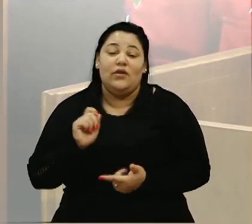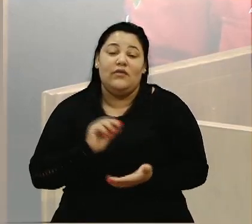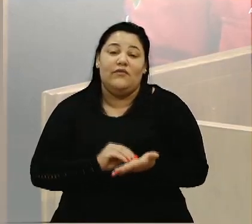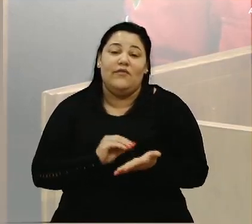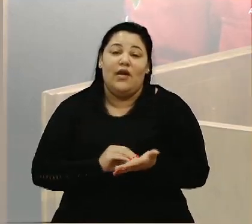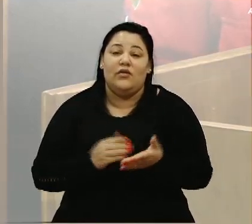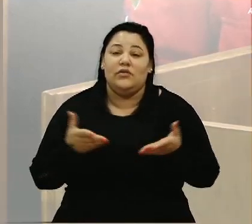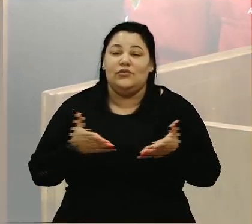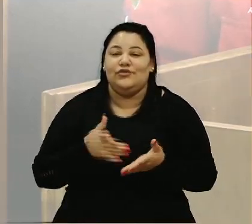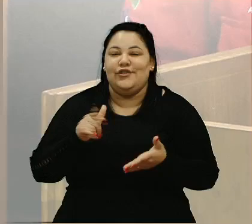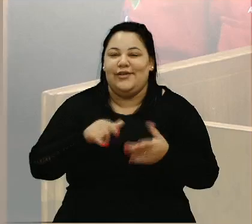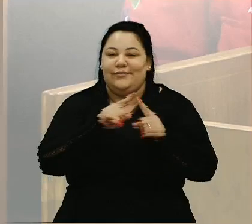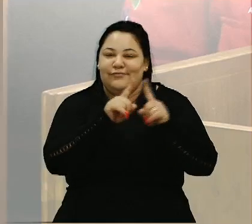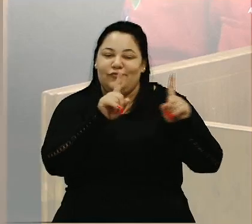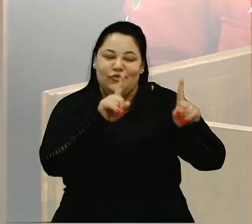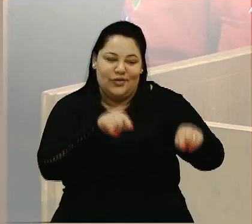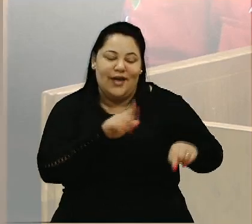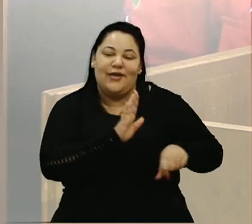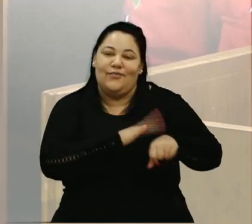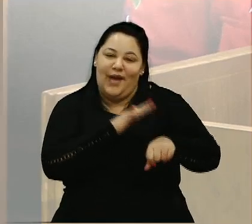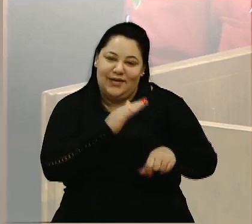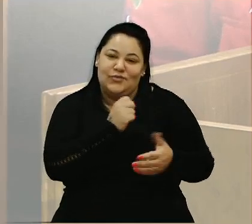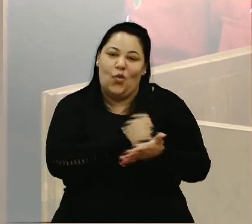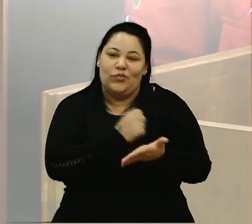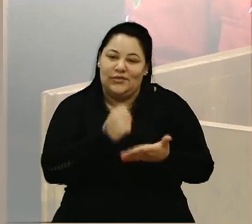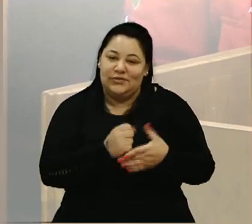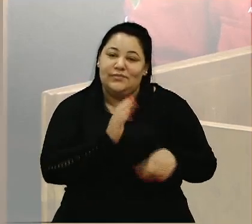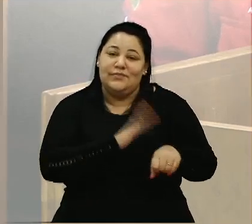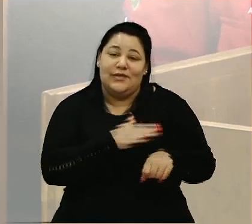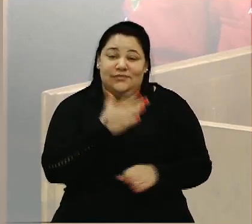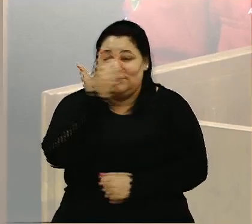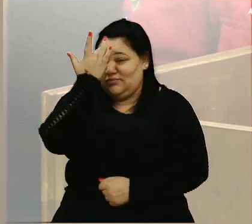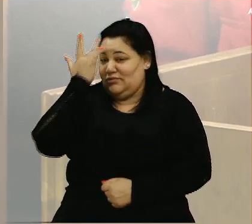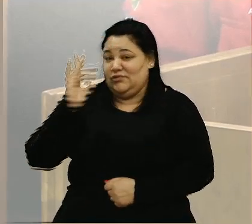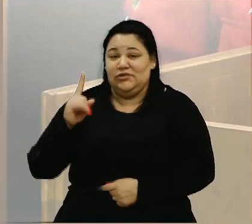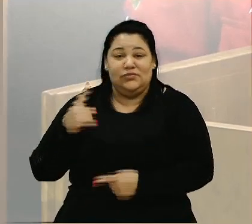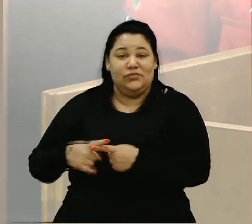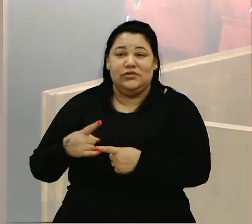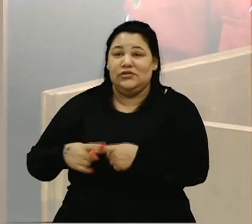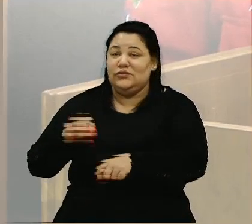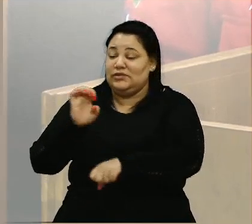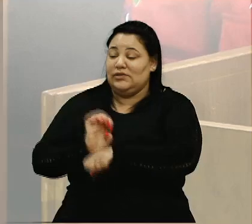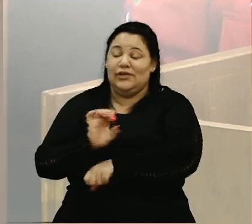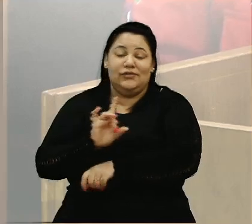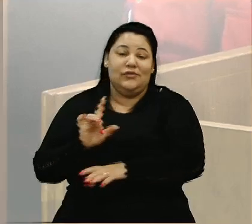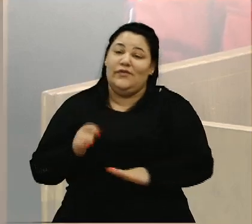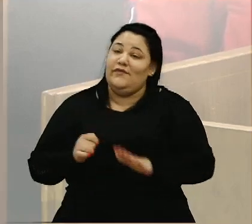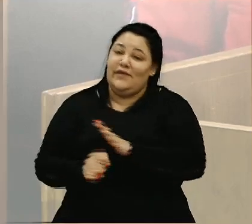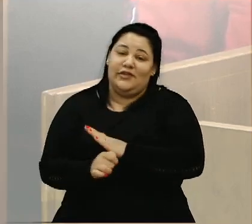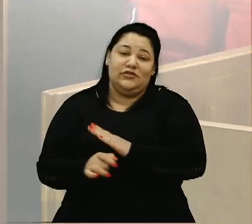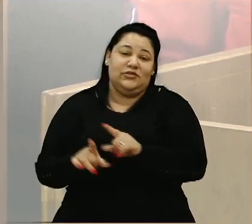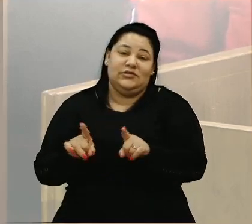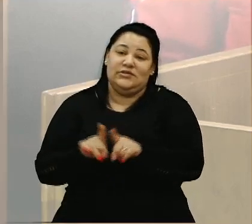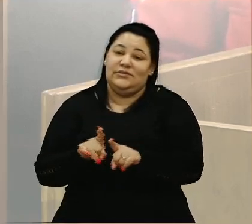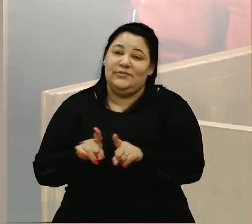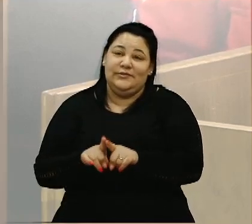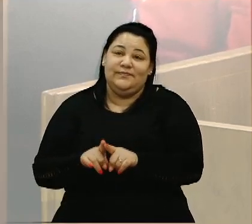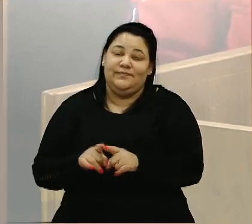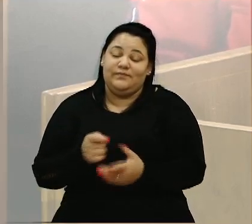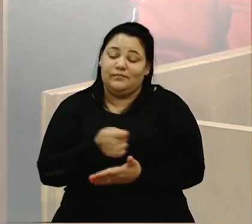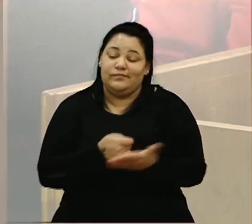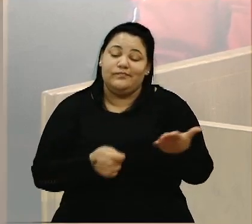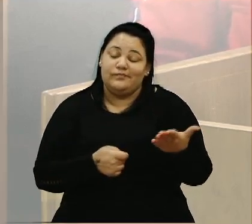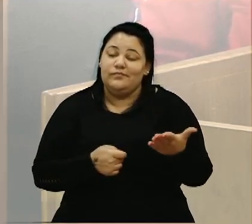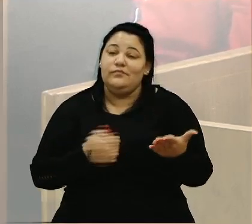quadro de efetivo maior. Eu não sei qual que é o motivo que o Estado também não investe tanto aí em concurso público aí